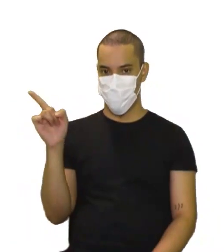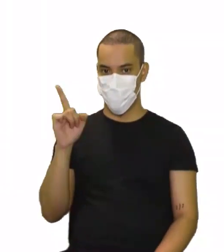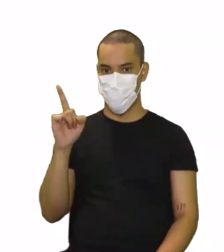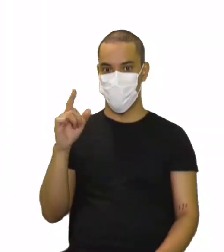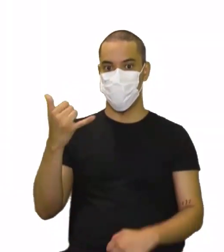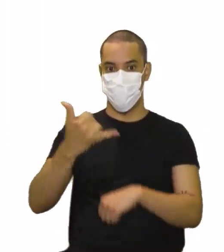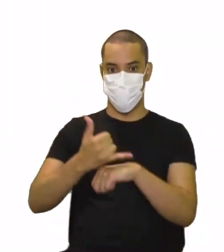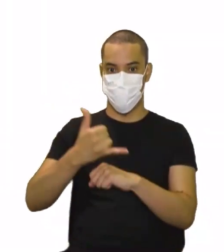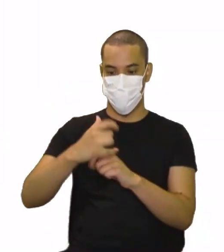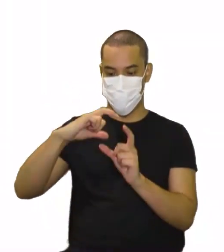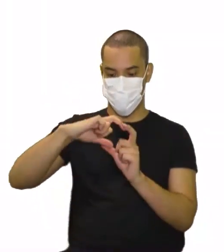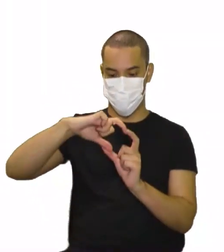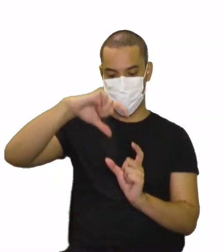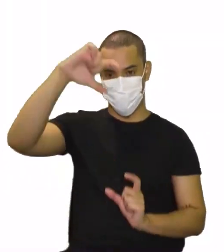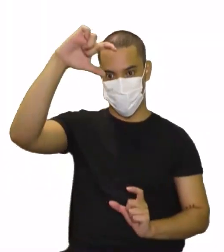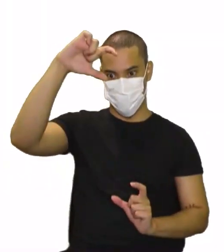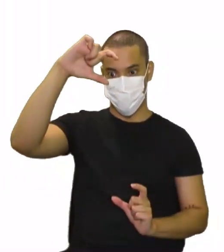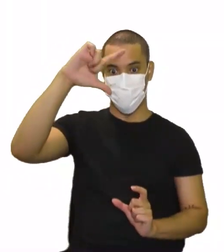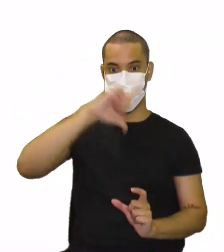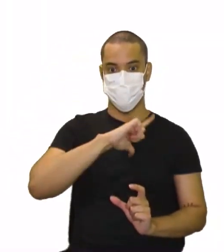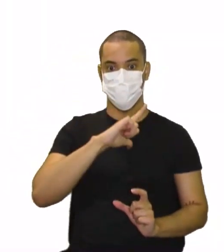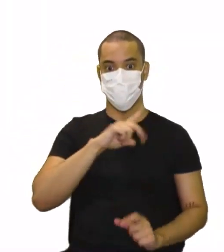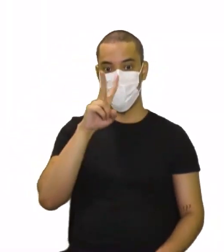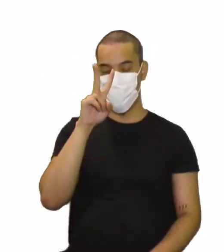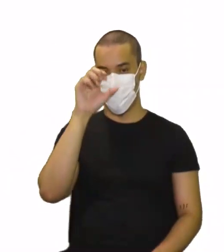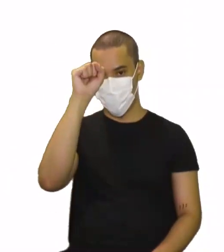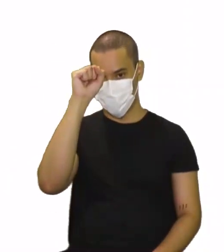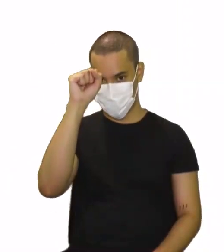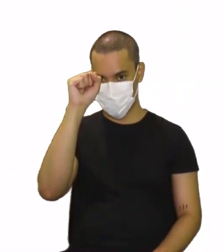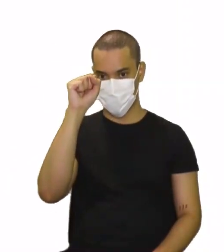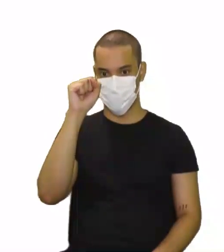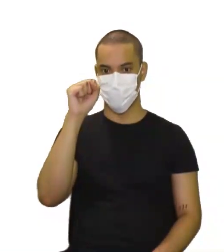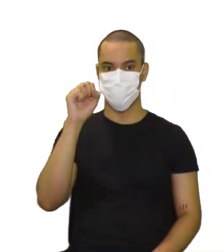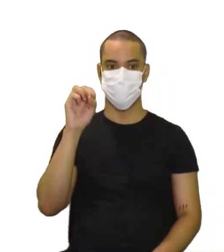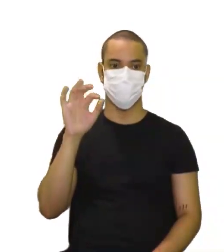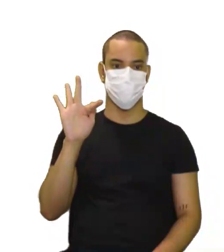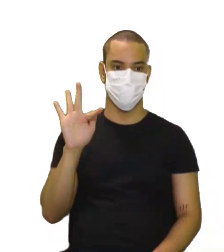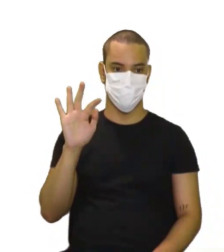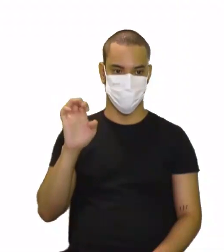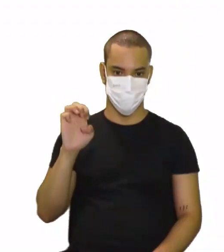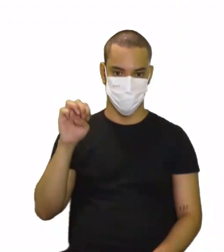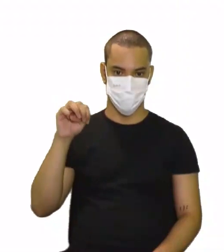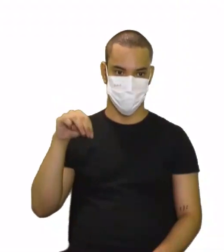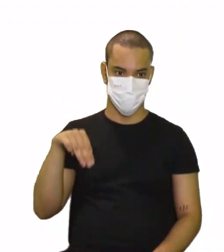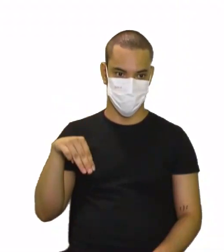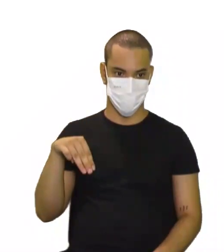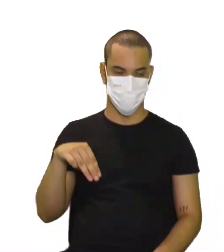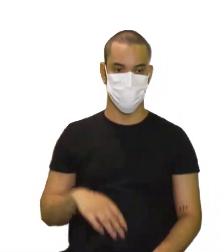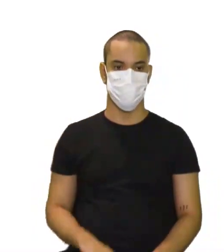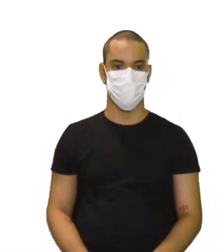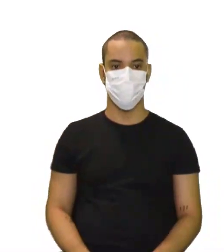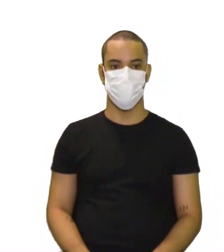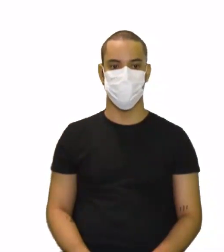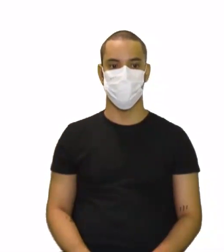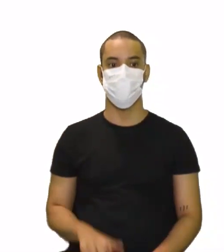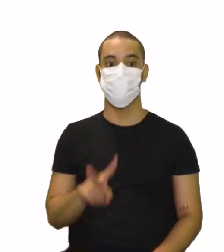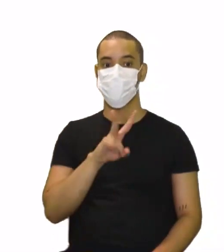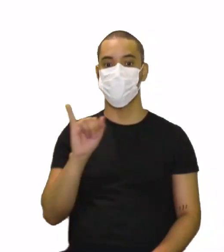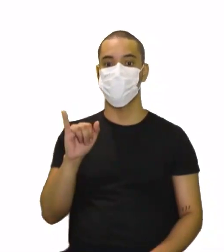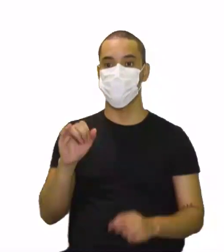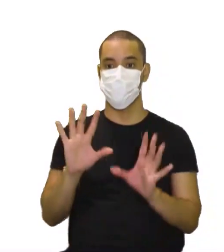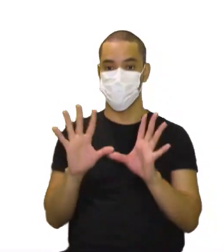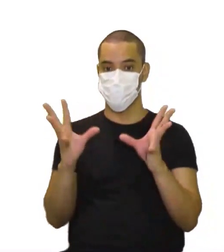barrinha, ela tem uma força magnética que vai ser gerada. Ela vai mover